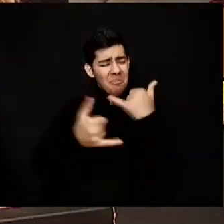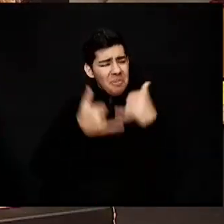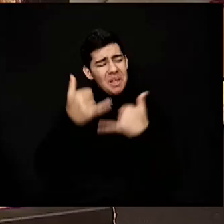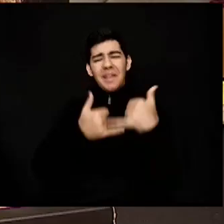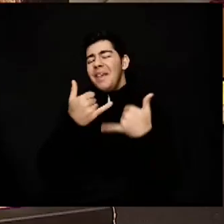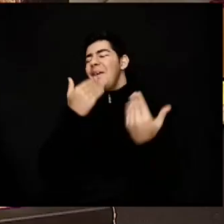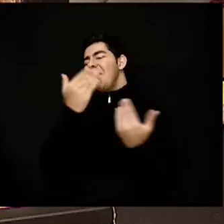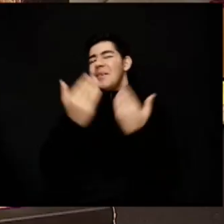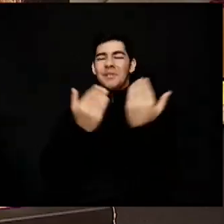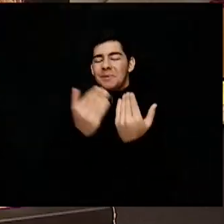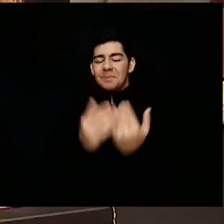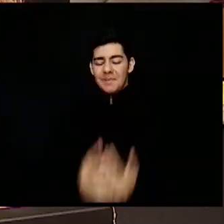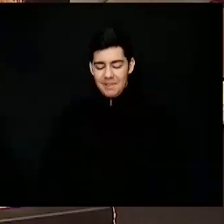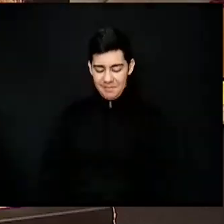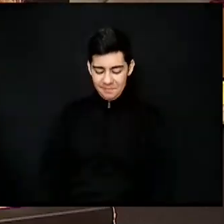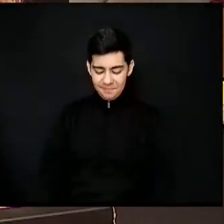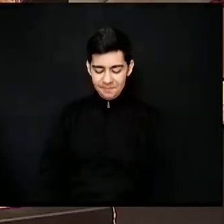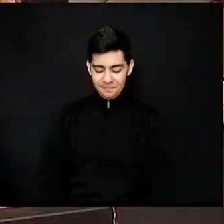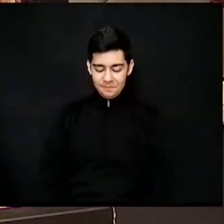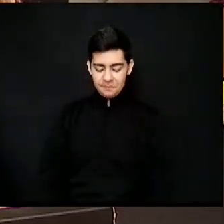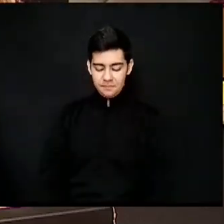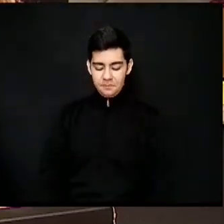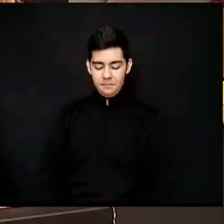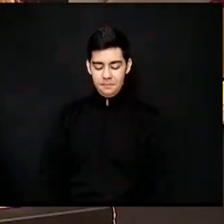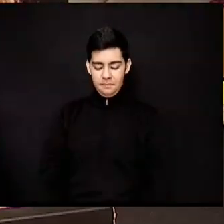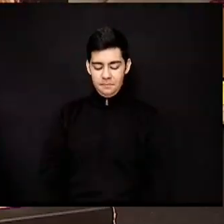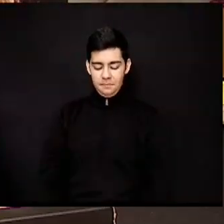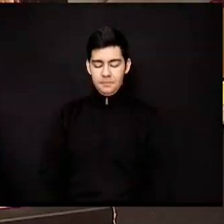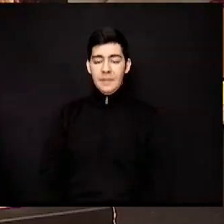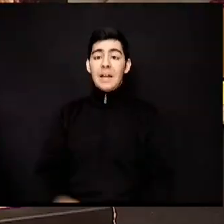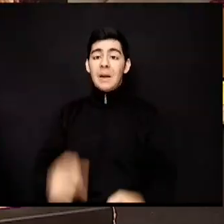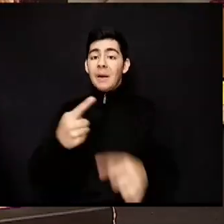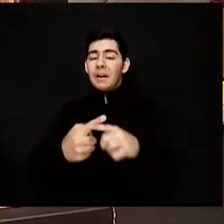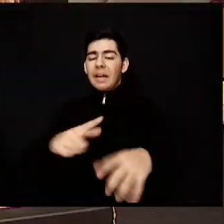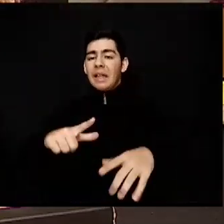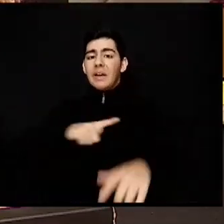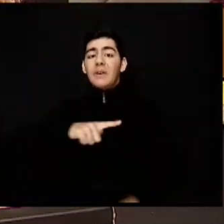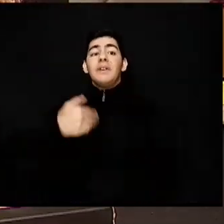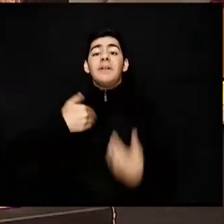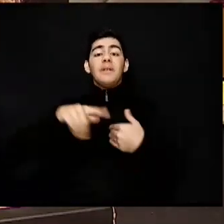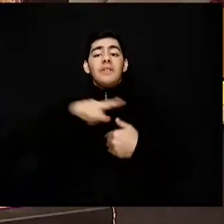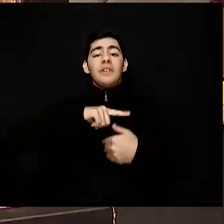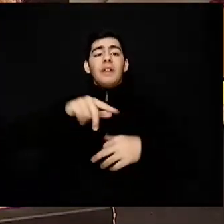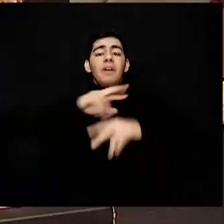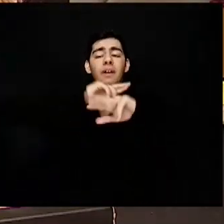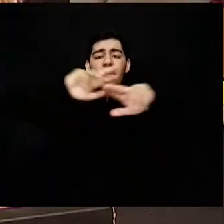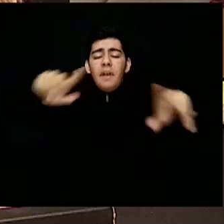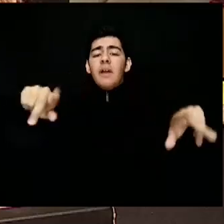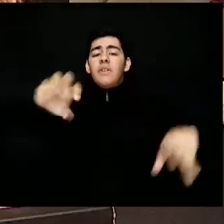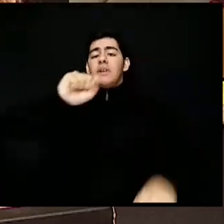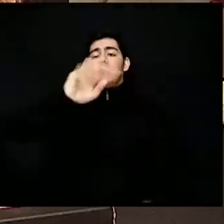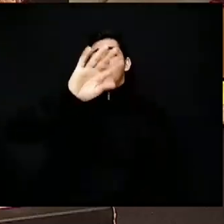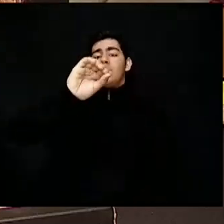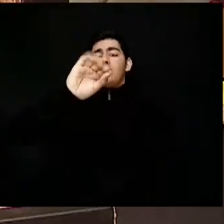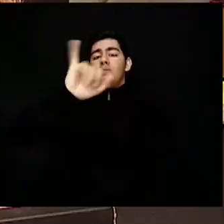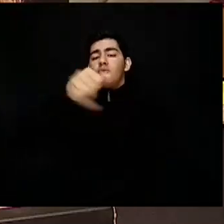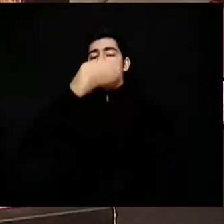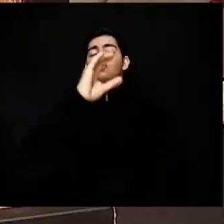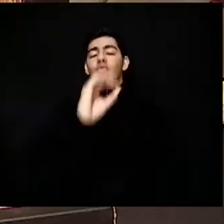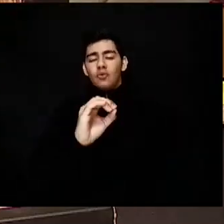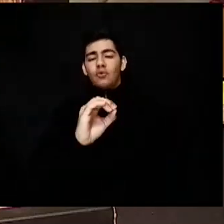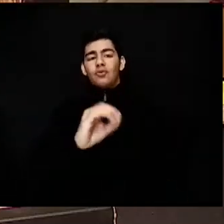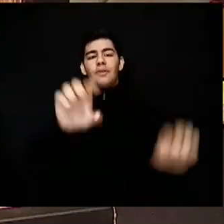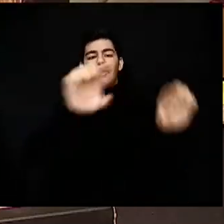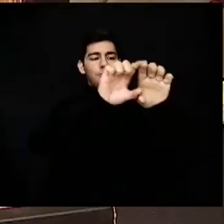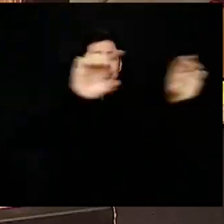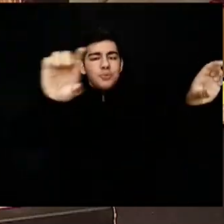Porque acaba tendo um monte de estojo. Aí posso colocar 3, aí vem com uma